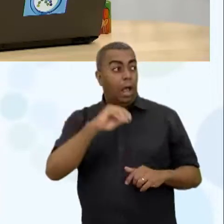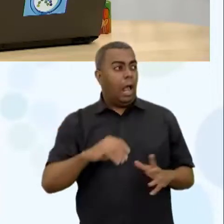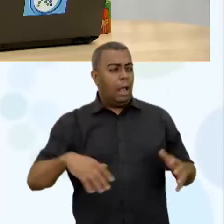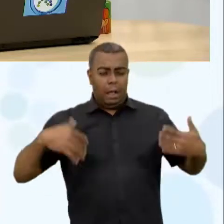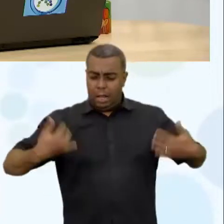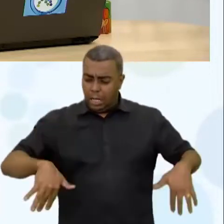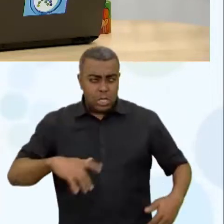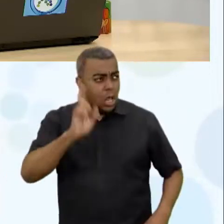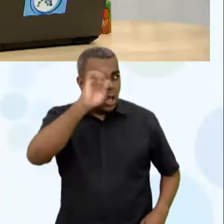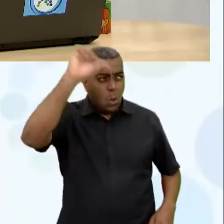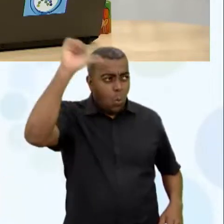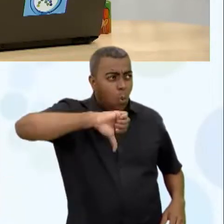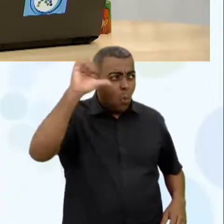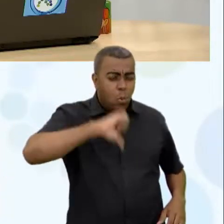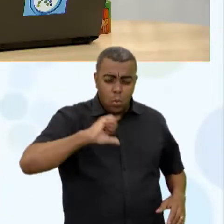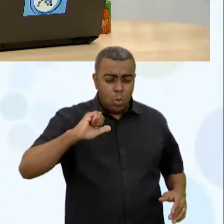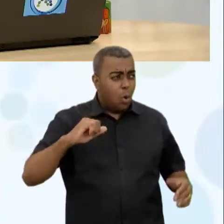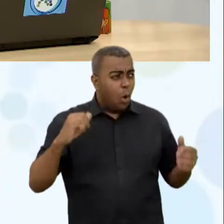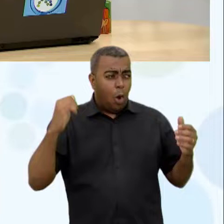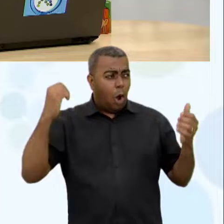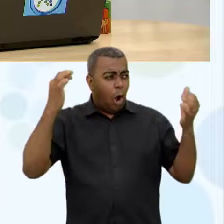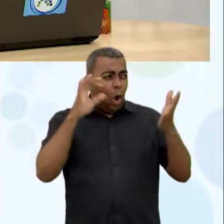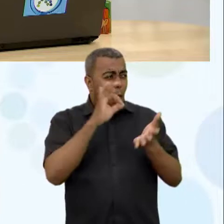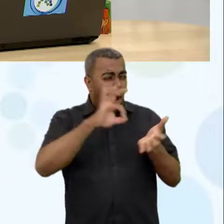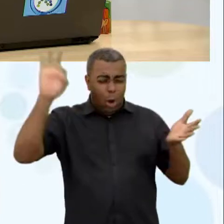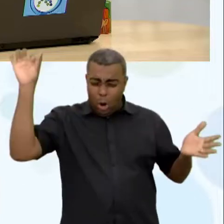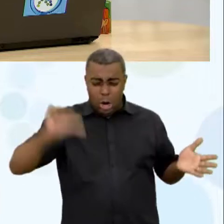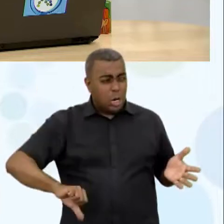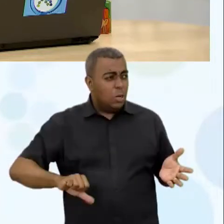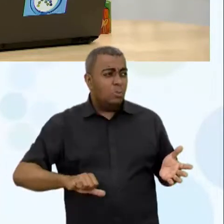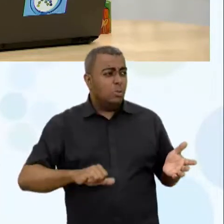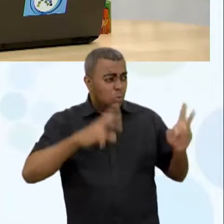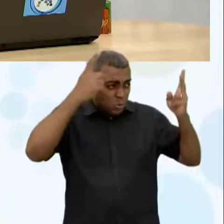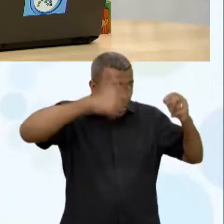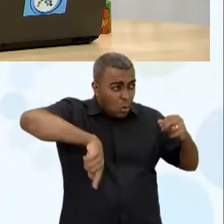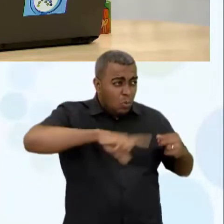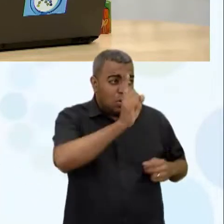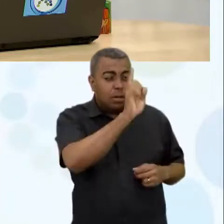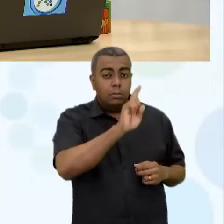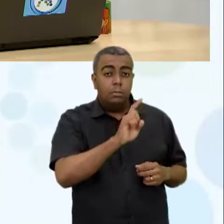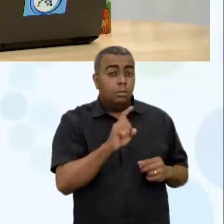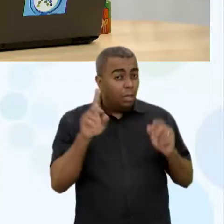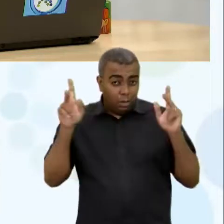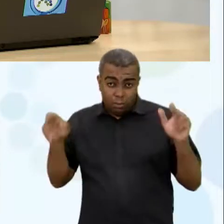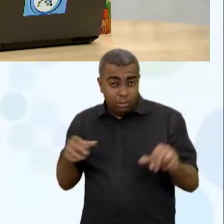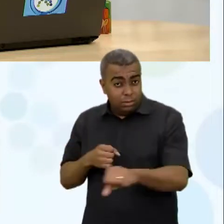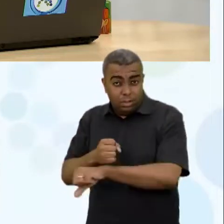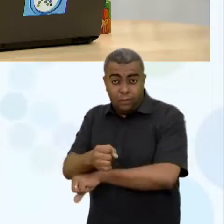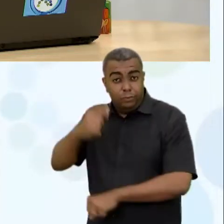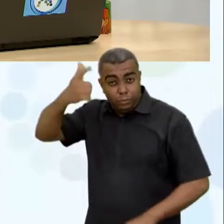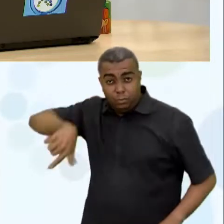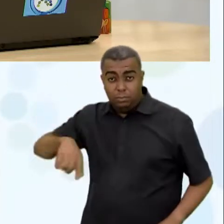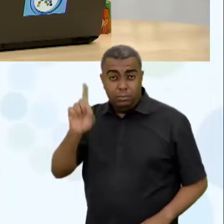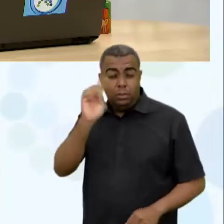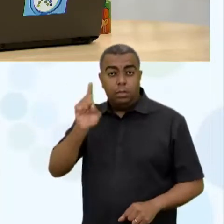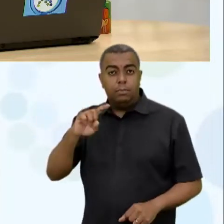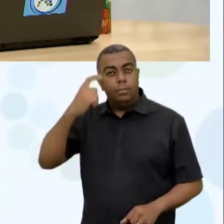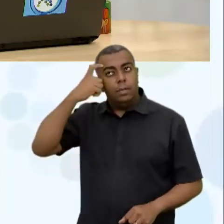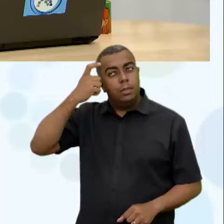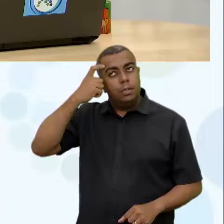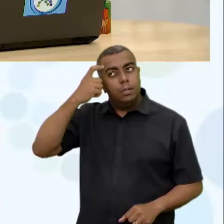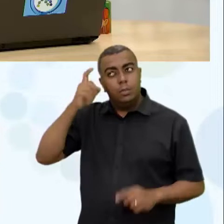Então a gente tem que começar a olhar para essa questão do preto, do africano e do negro, né, dos descendentes deles aqui na América e na